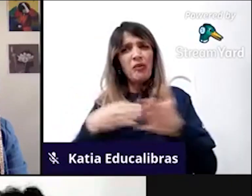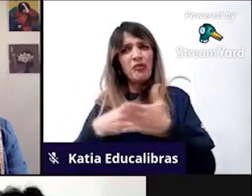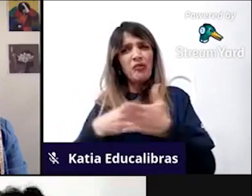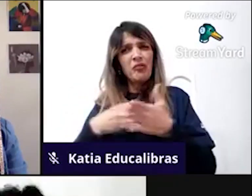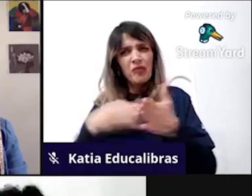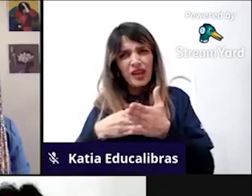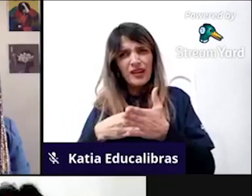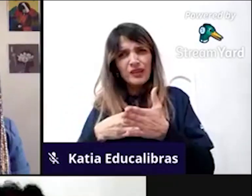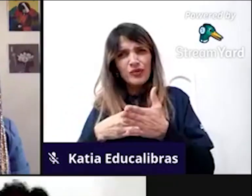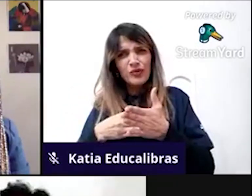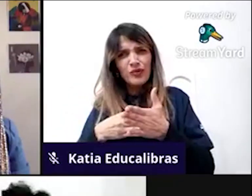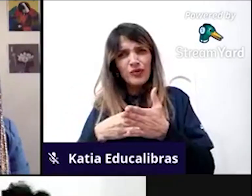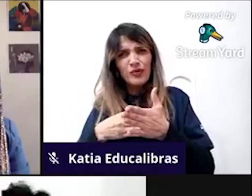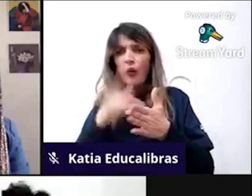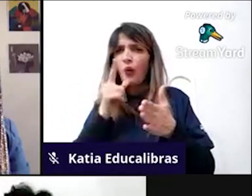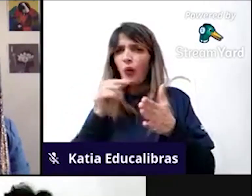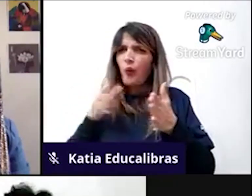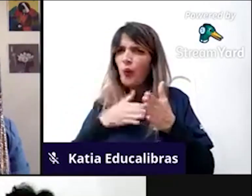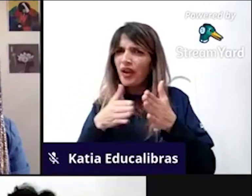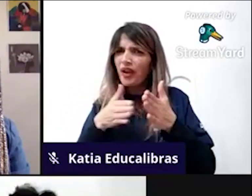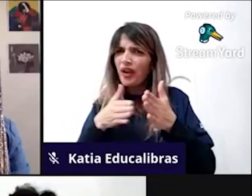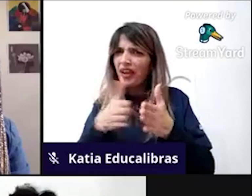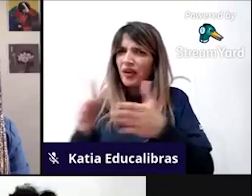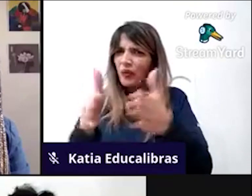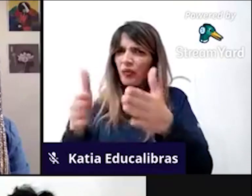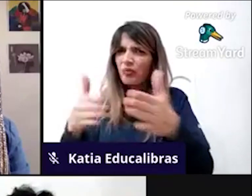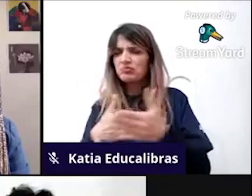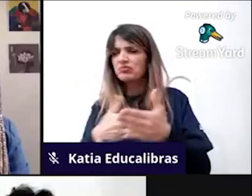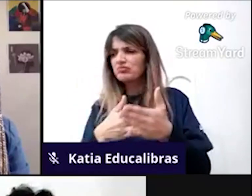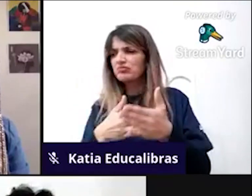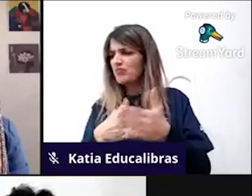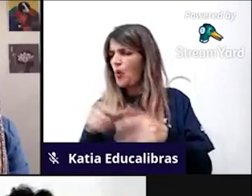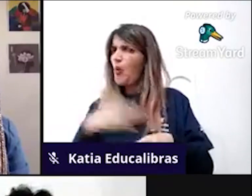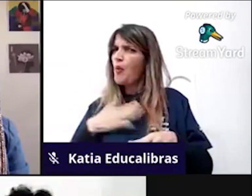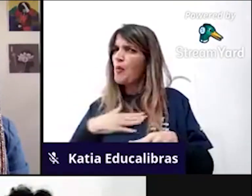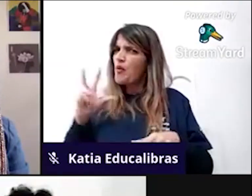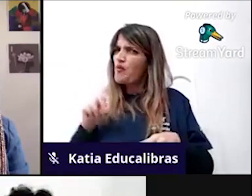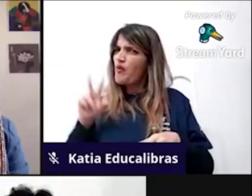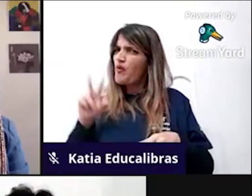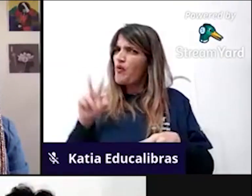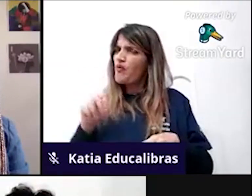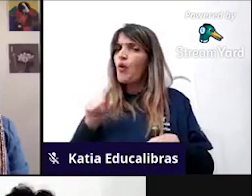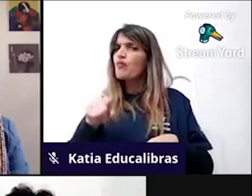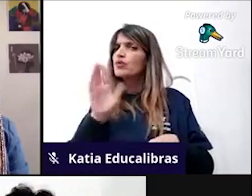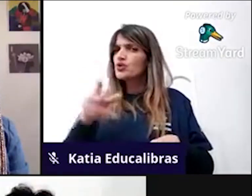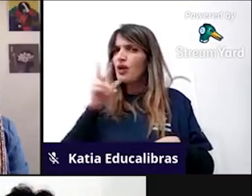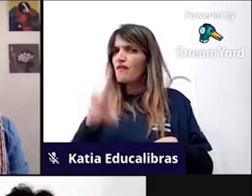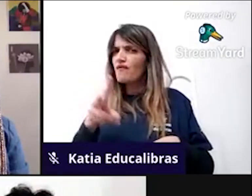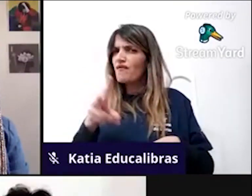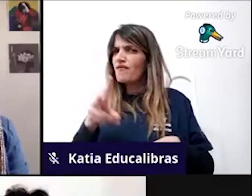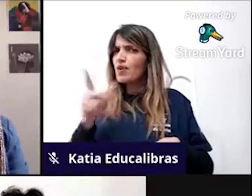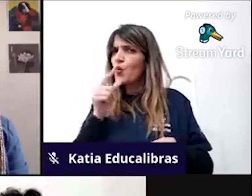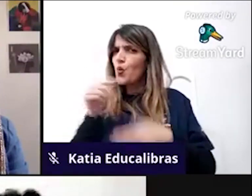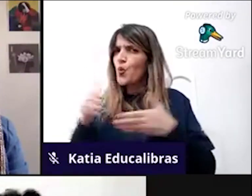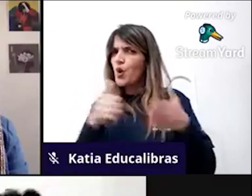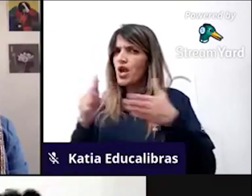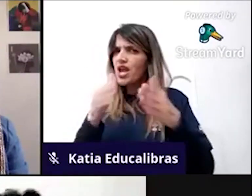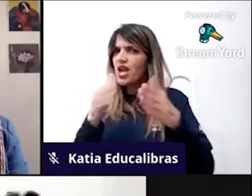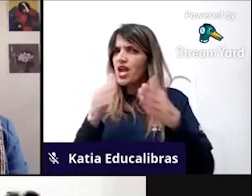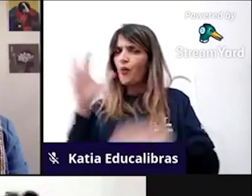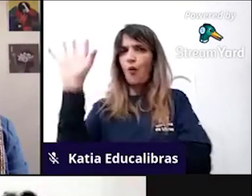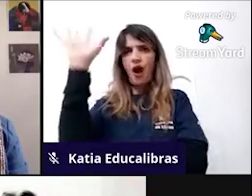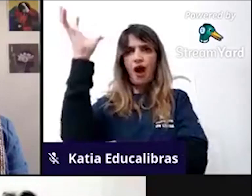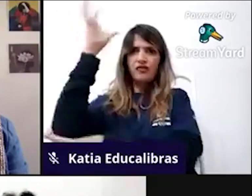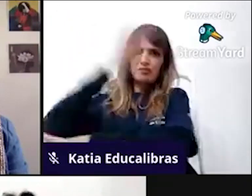Disse, não, meu avô, nunca ouvi, né? Nunca vi, não. Pois é, você já viu o rio, por um acaso, quando ele encontra uma árvore caída em